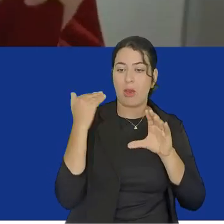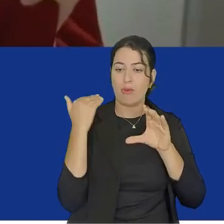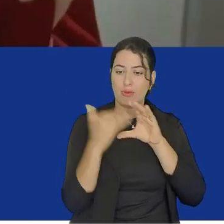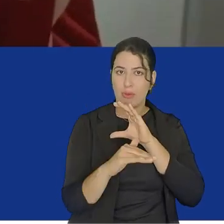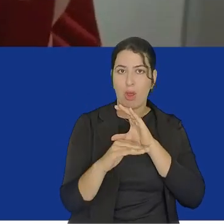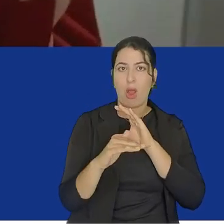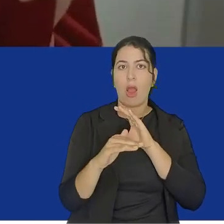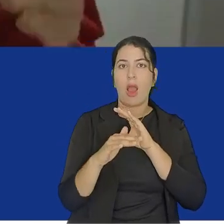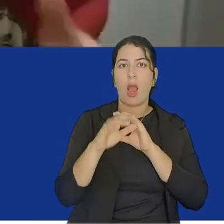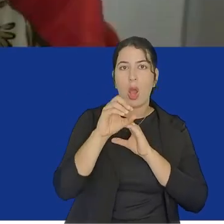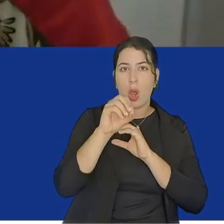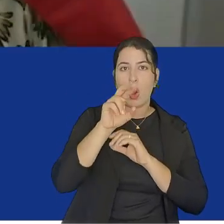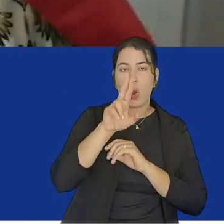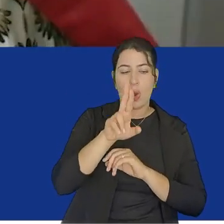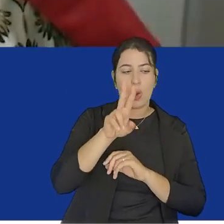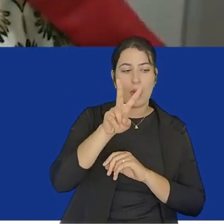Não.